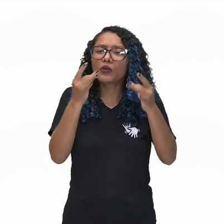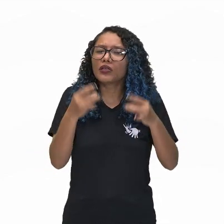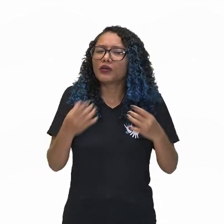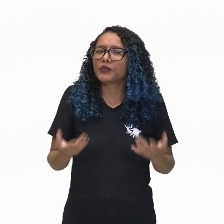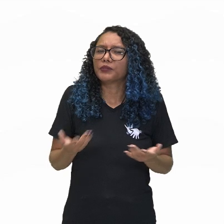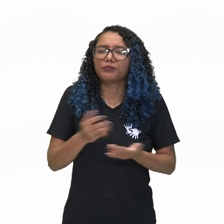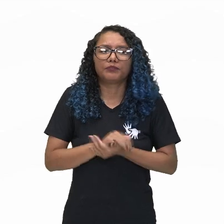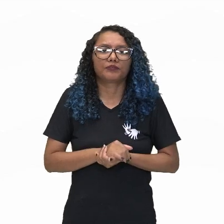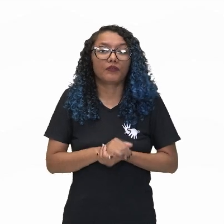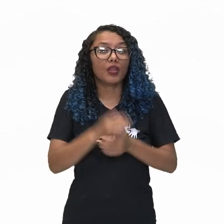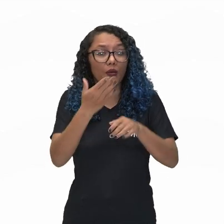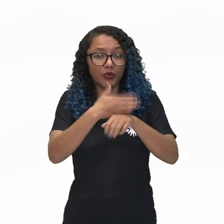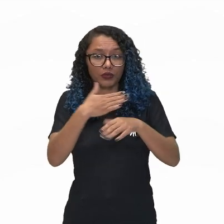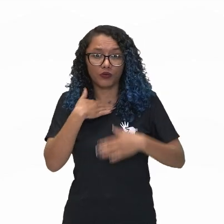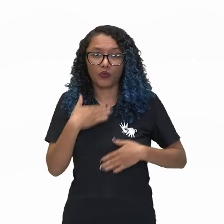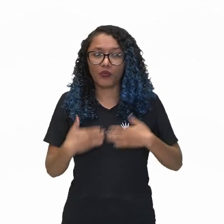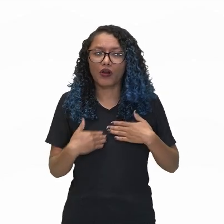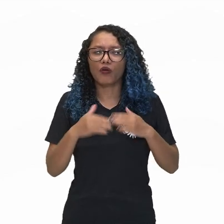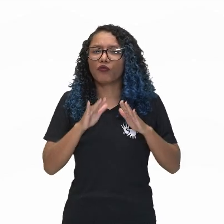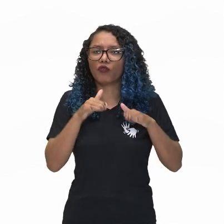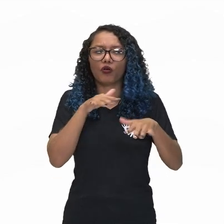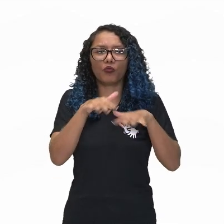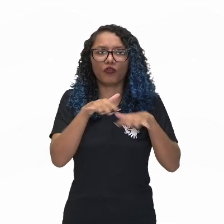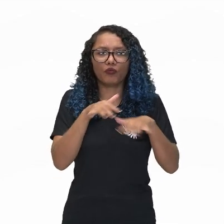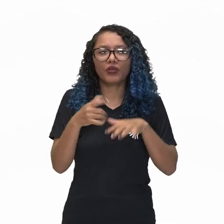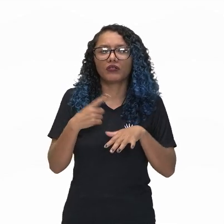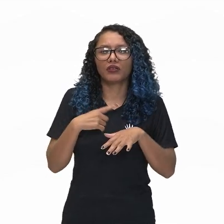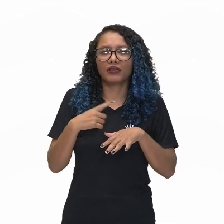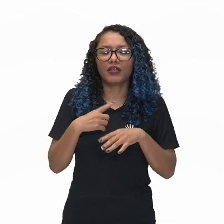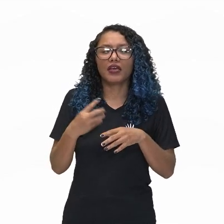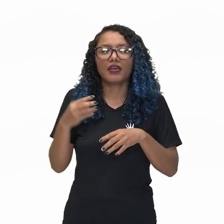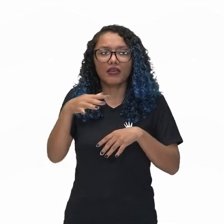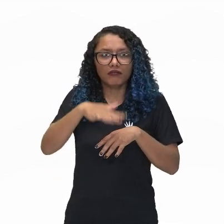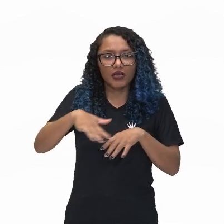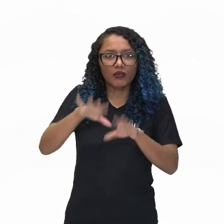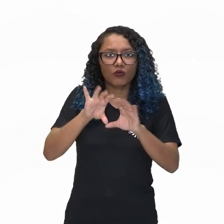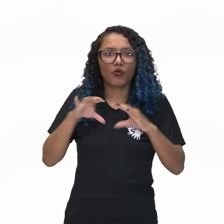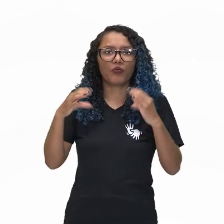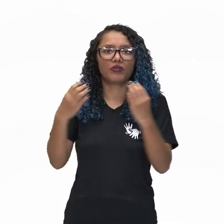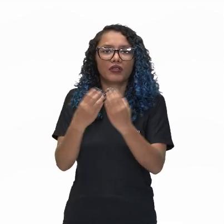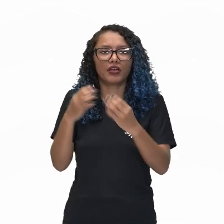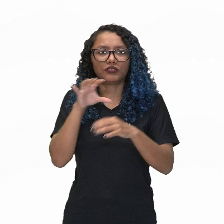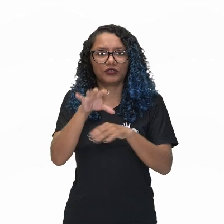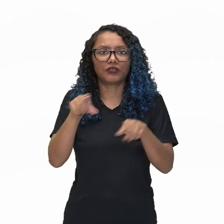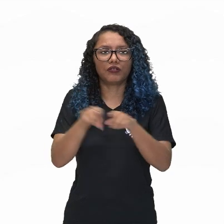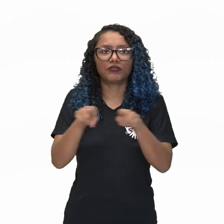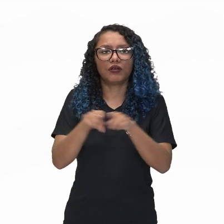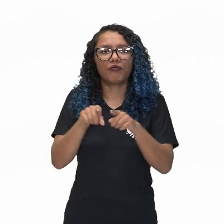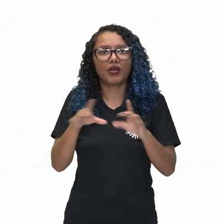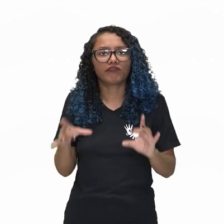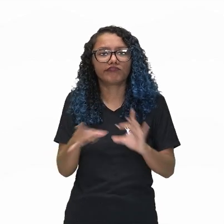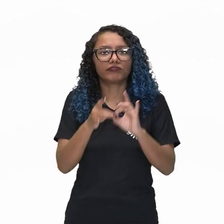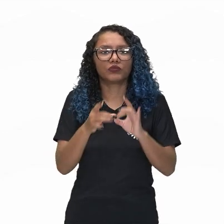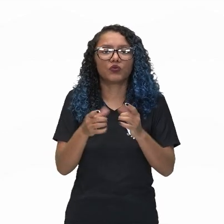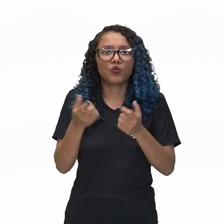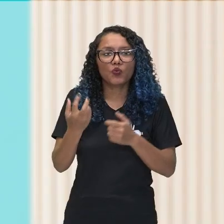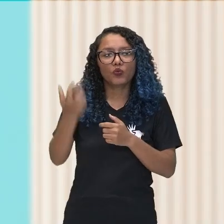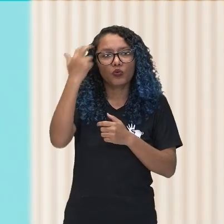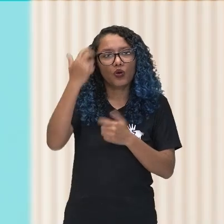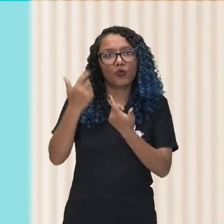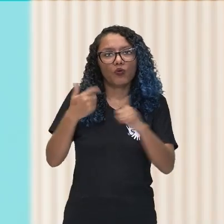Detalhamento: as práticas corporais de movimento presentes na comunidade regional e a ligação cultural com outros